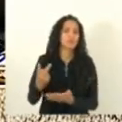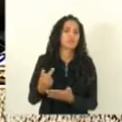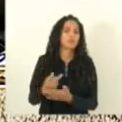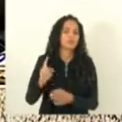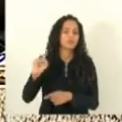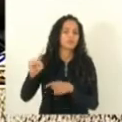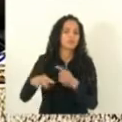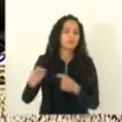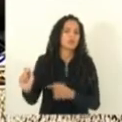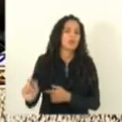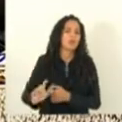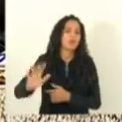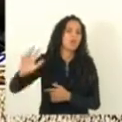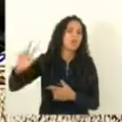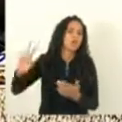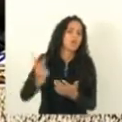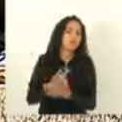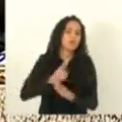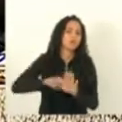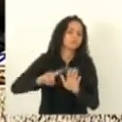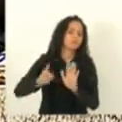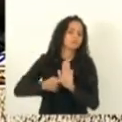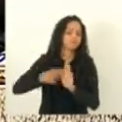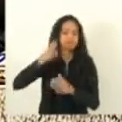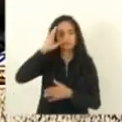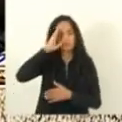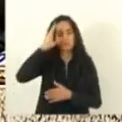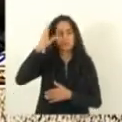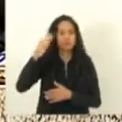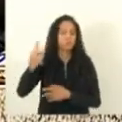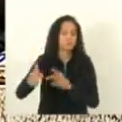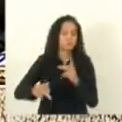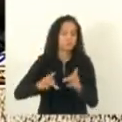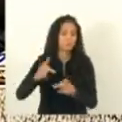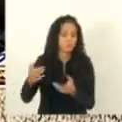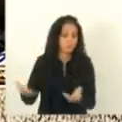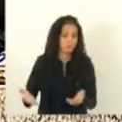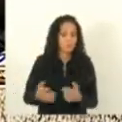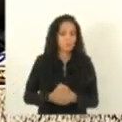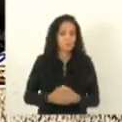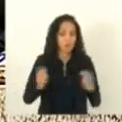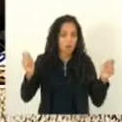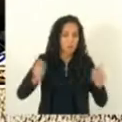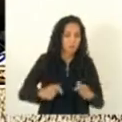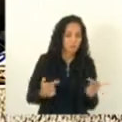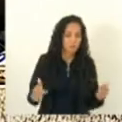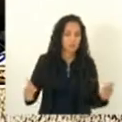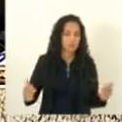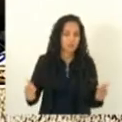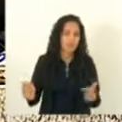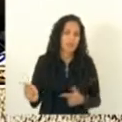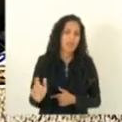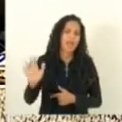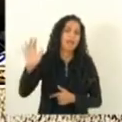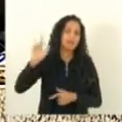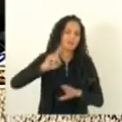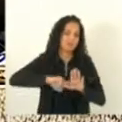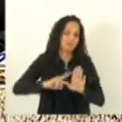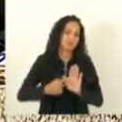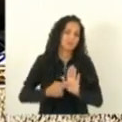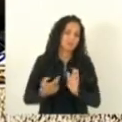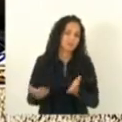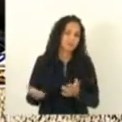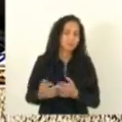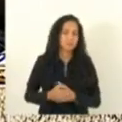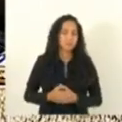caro, principalmente para a população. A incompetência custa caro também. Por conta só